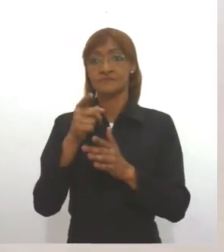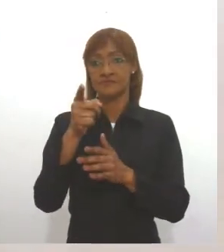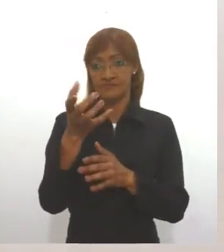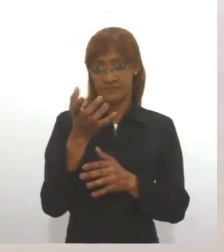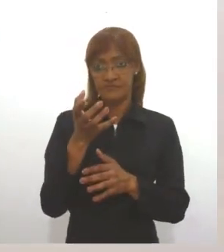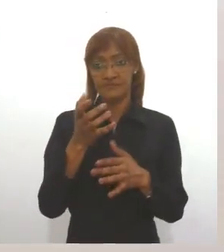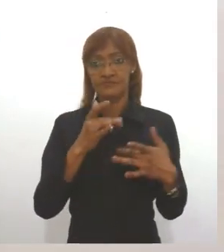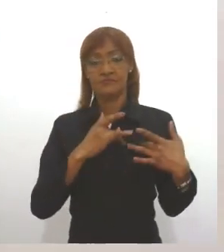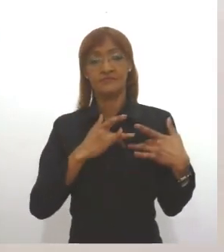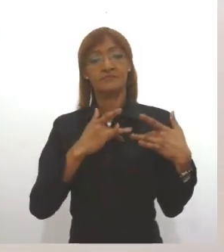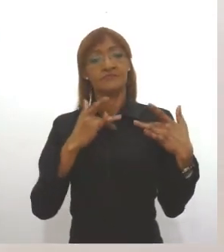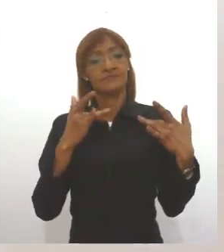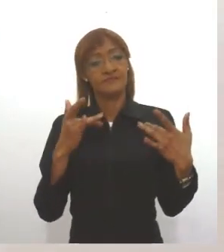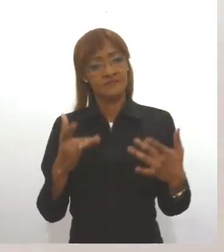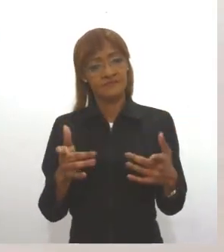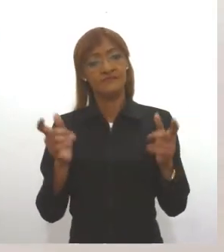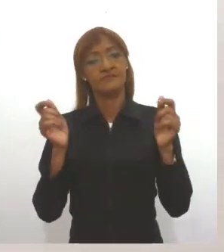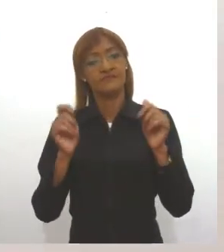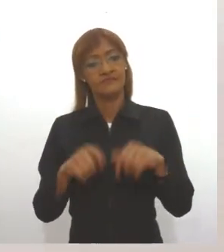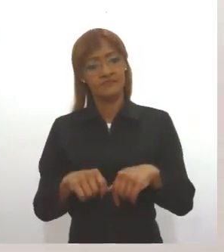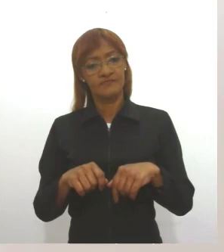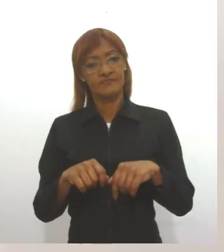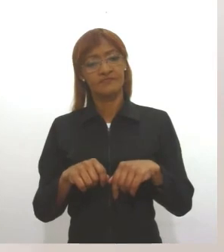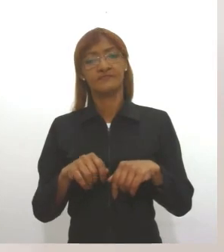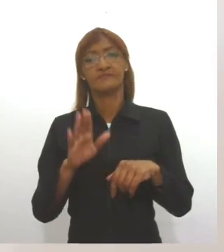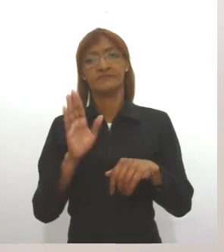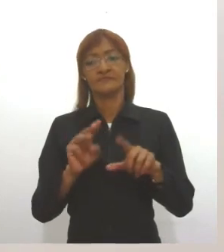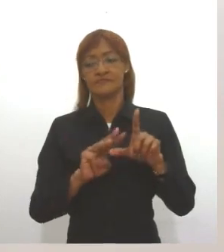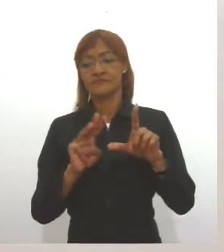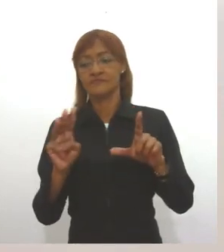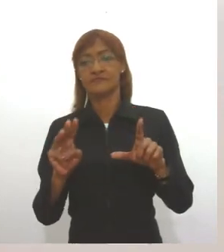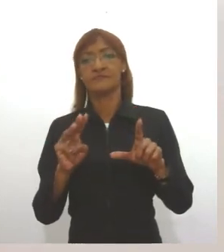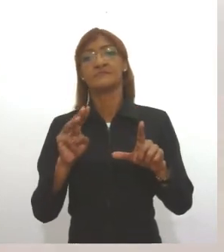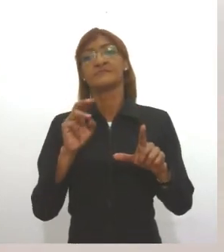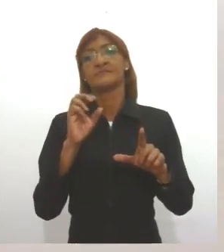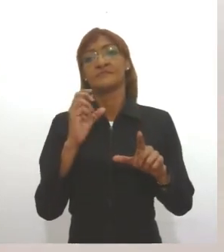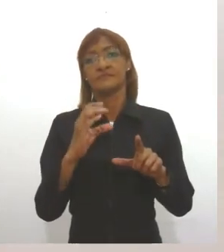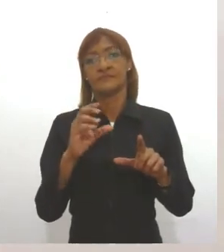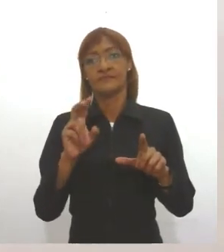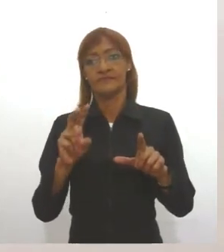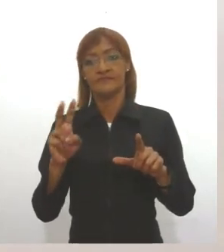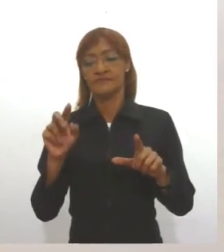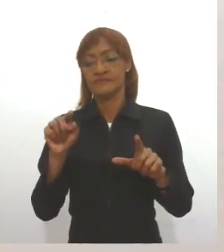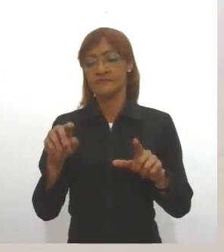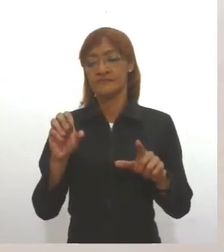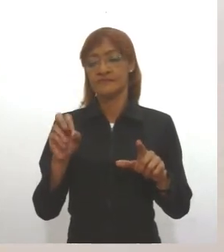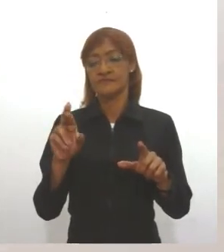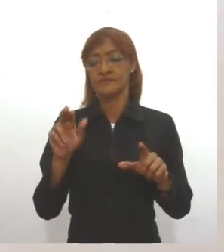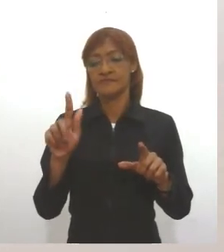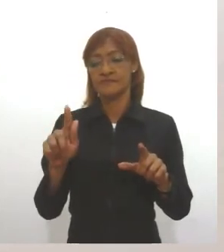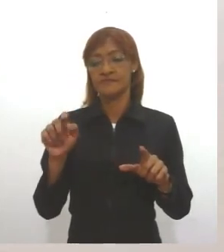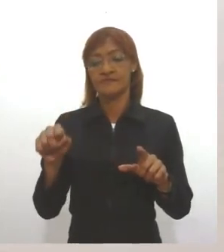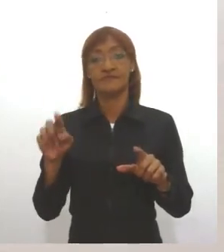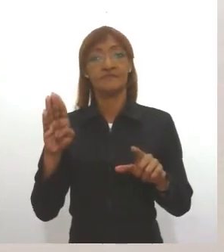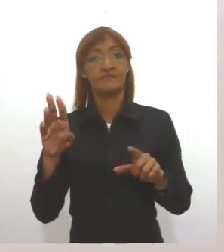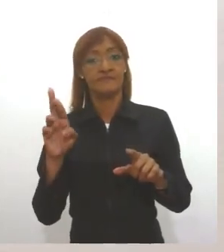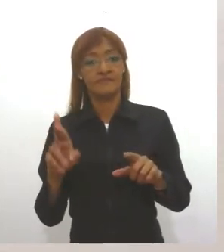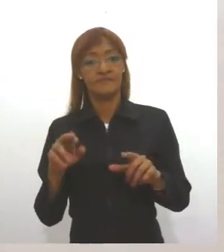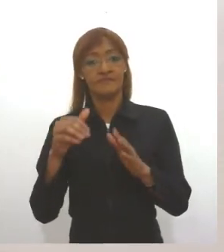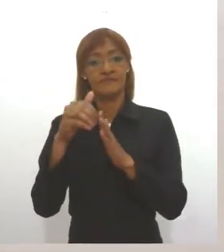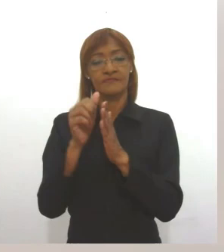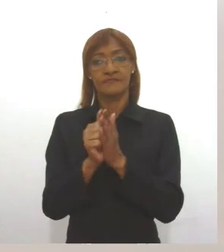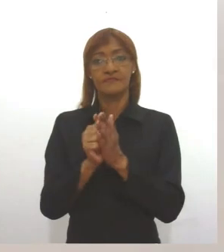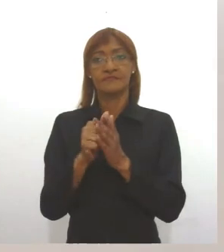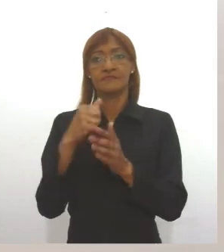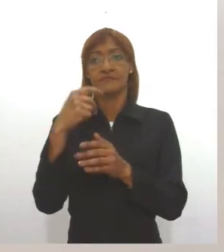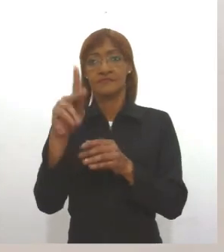voluntário do CVV, você pode ir lá no site cvv.org.br, se cadastrar, e assim que abrir uma turma na sua